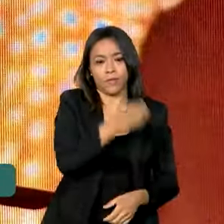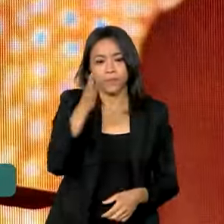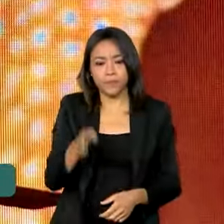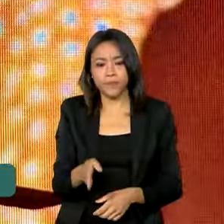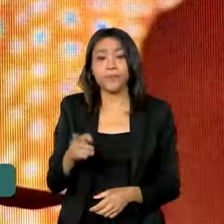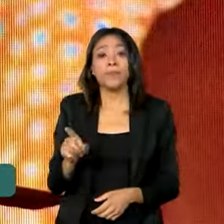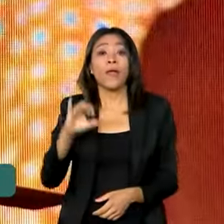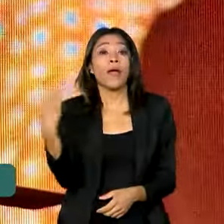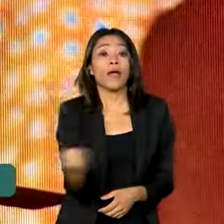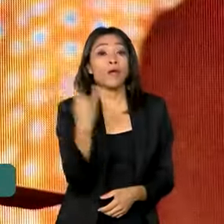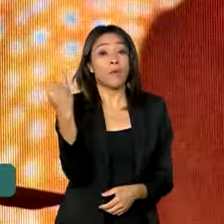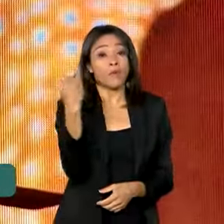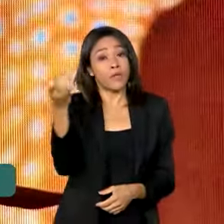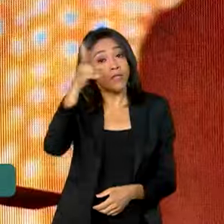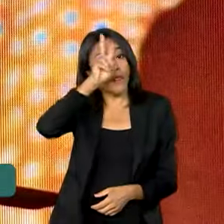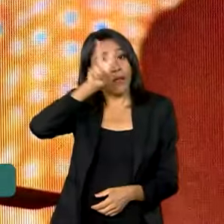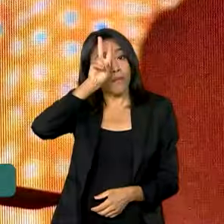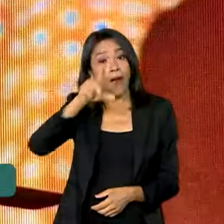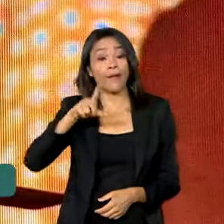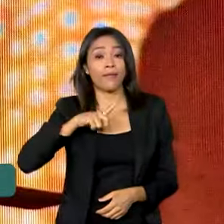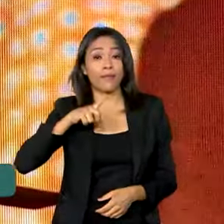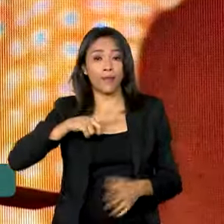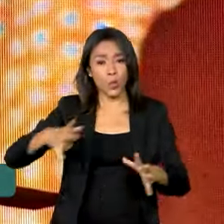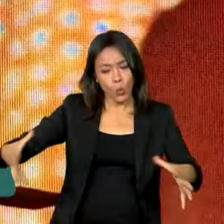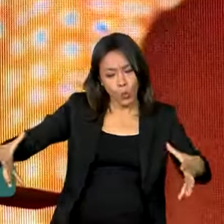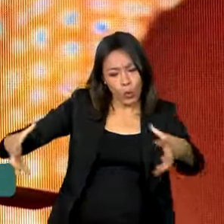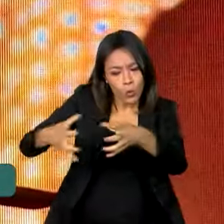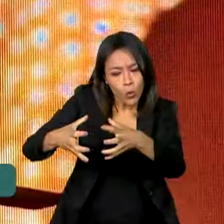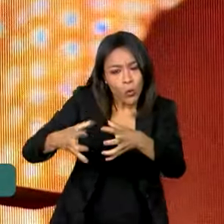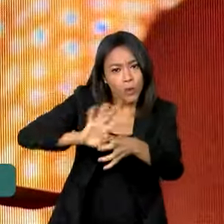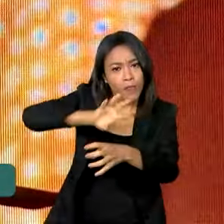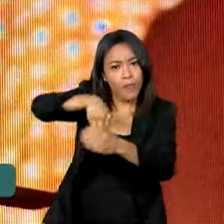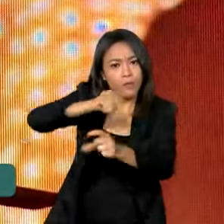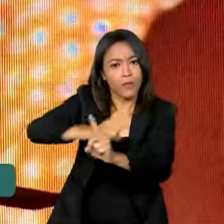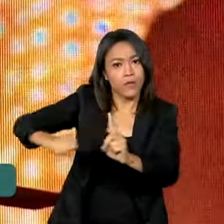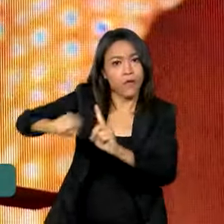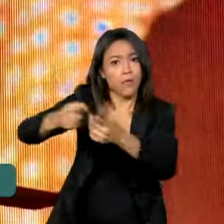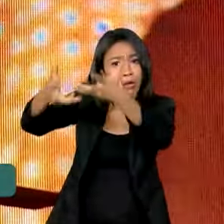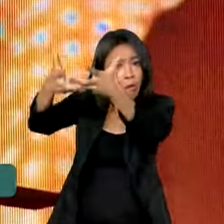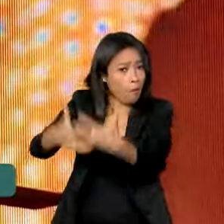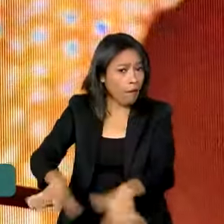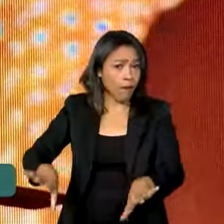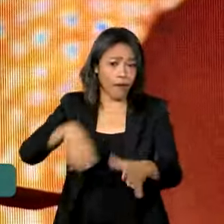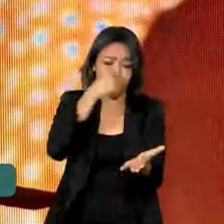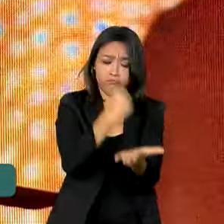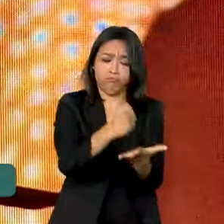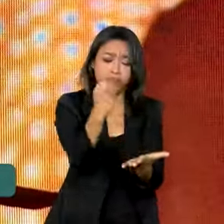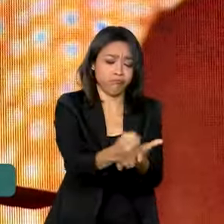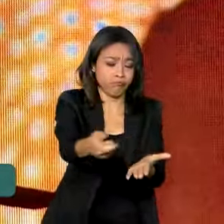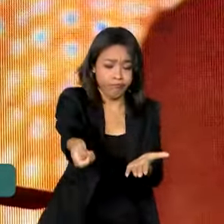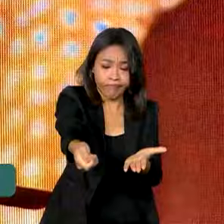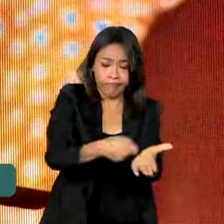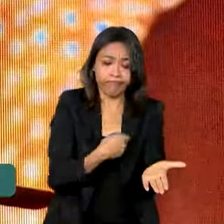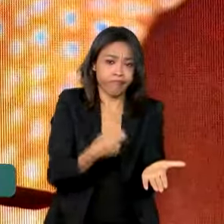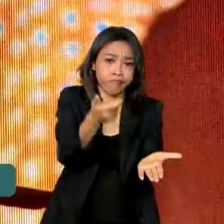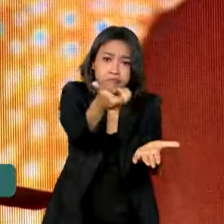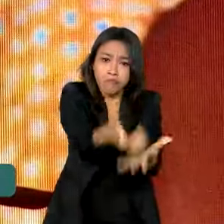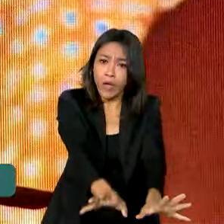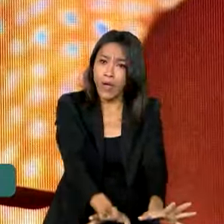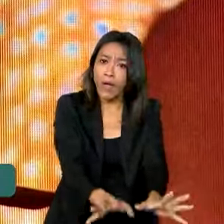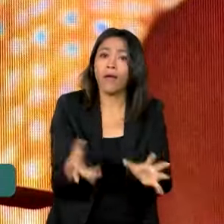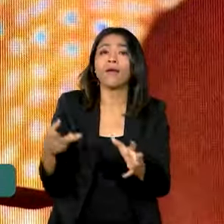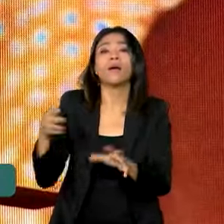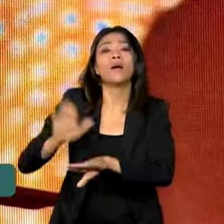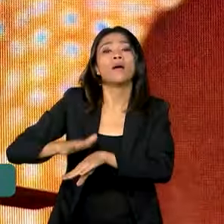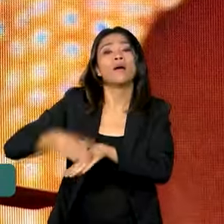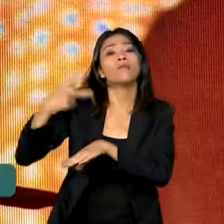lembrar que tem uma parte da sociedade que não quer ter carteira profissional assinada. As pessoas querem trabalhar